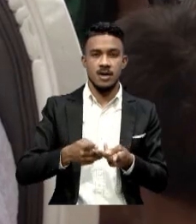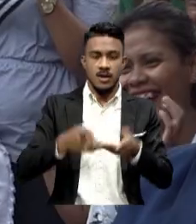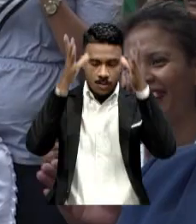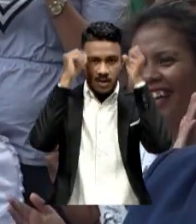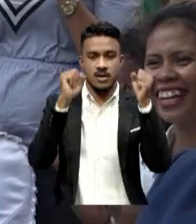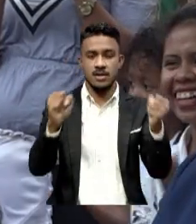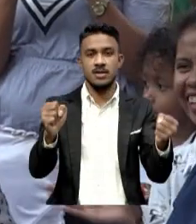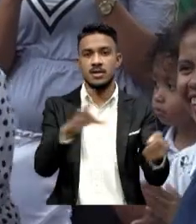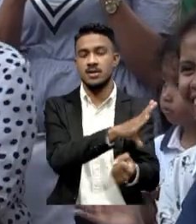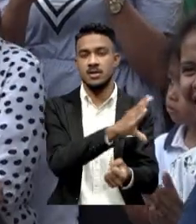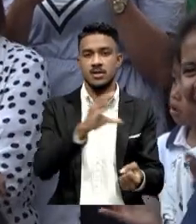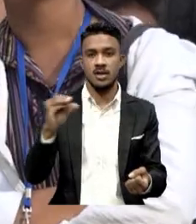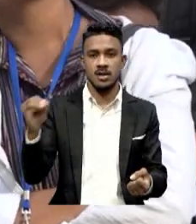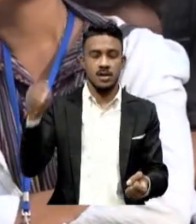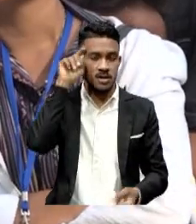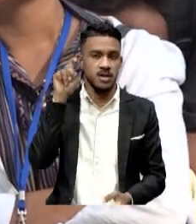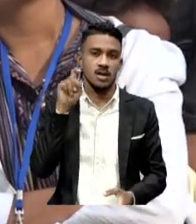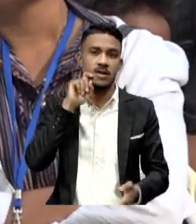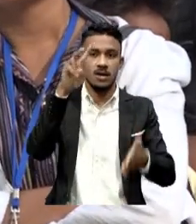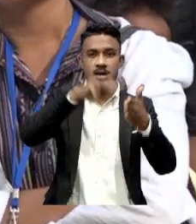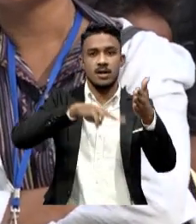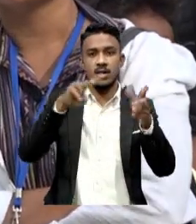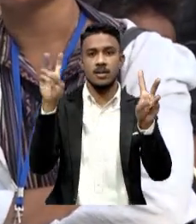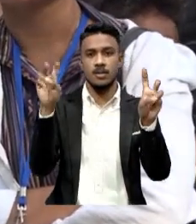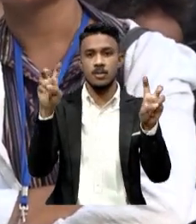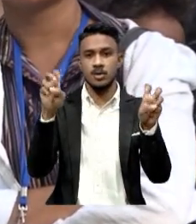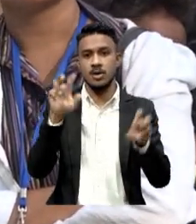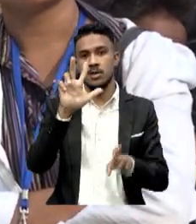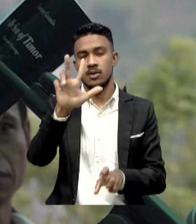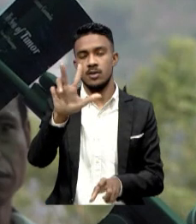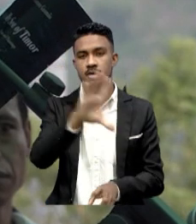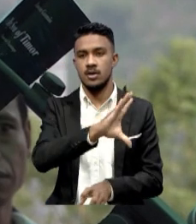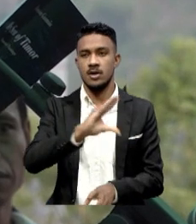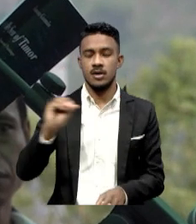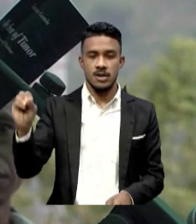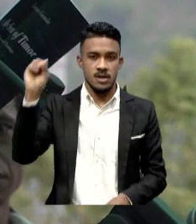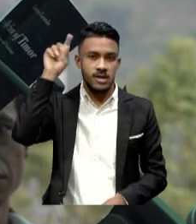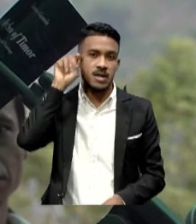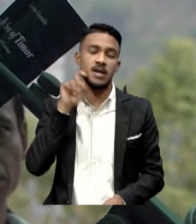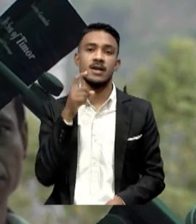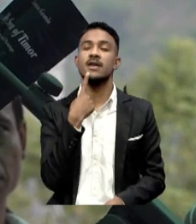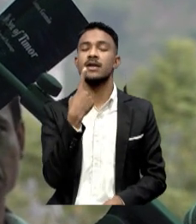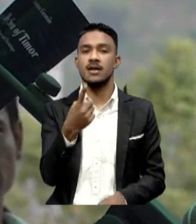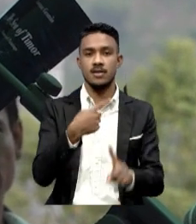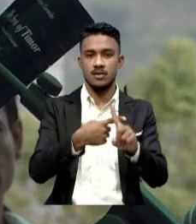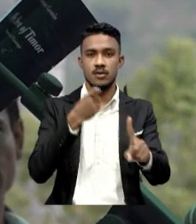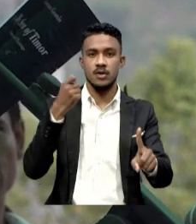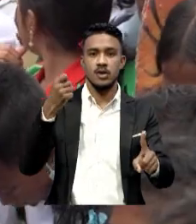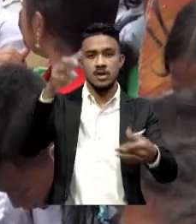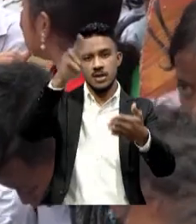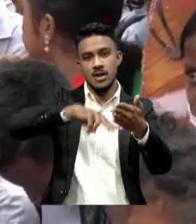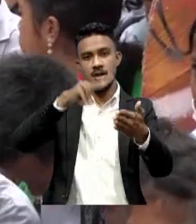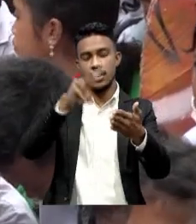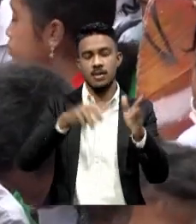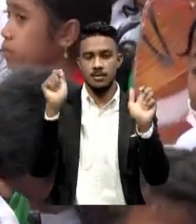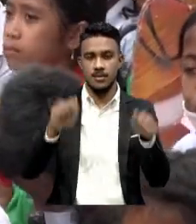carismático Kairala Sanana Guzmão lê poesia tolo. Kairala Sanana Guzmão hateten, li husi feira né, bele